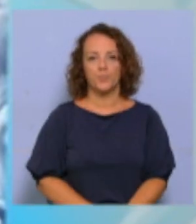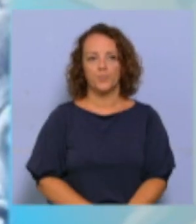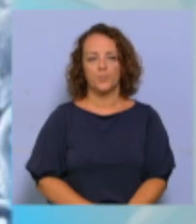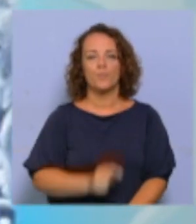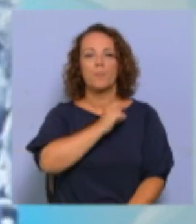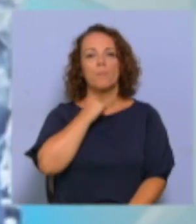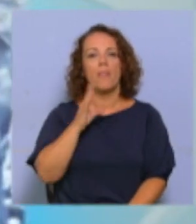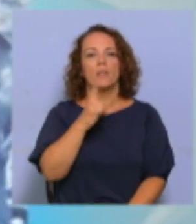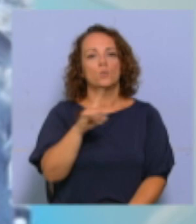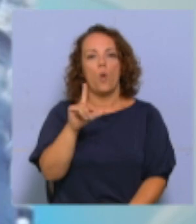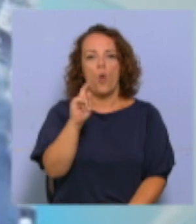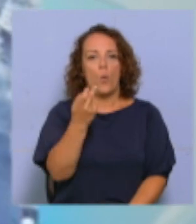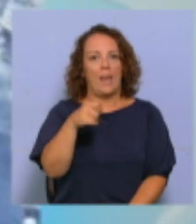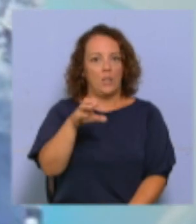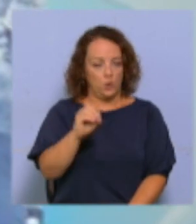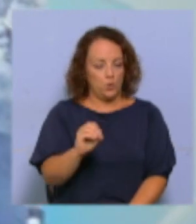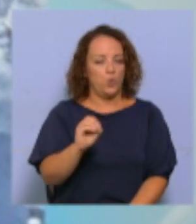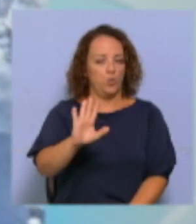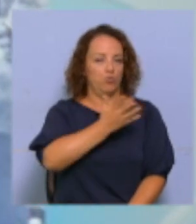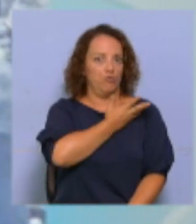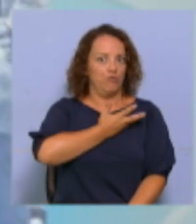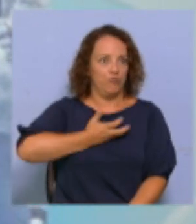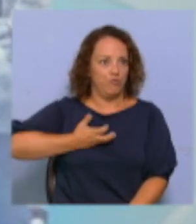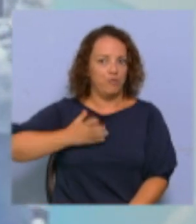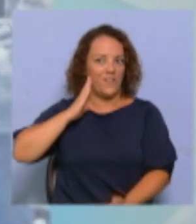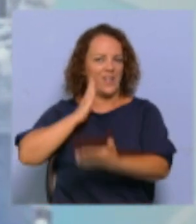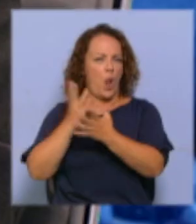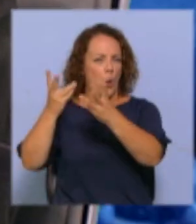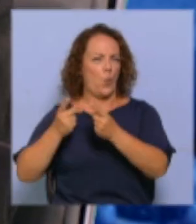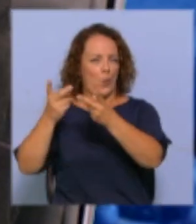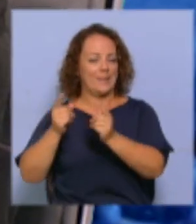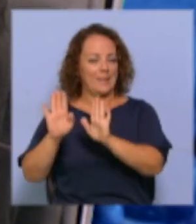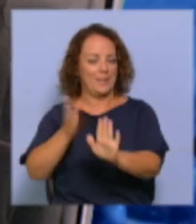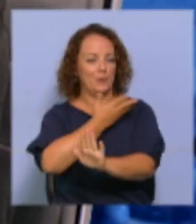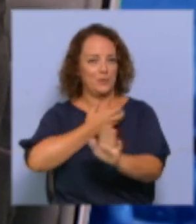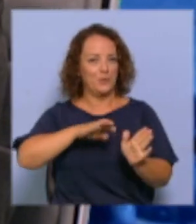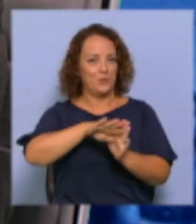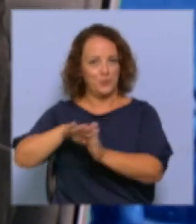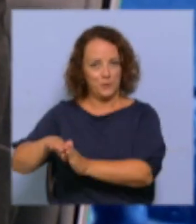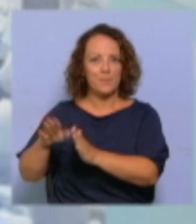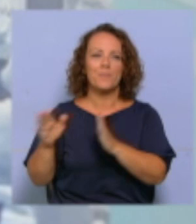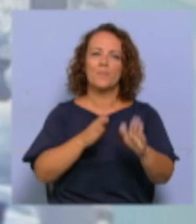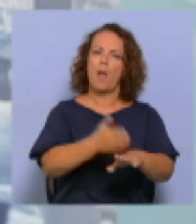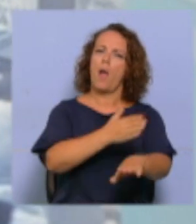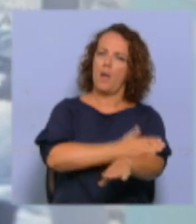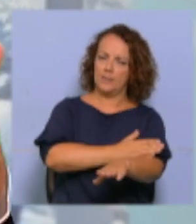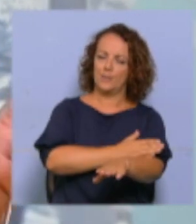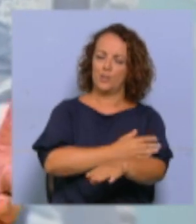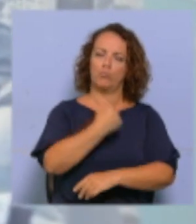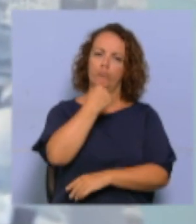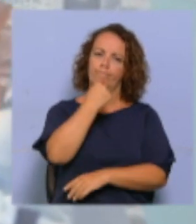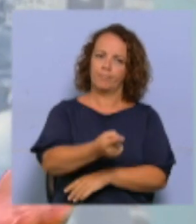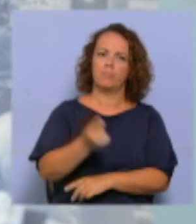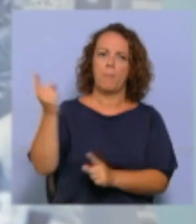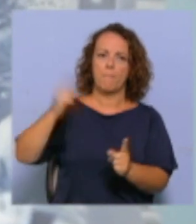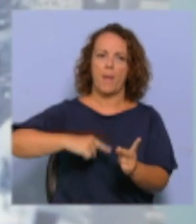João Lourenço, já vamos a esta parte final das contas. Antes esse mandato que foi sendo